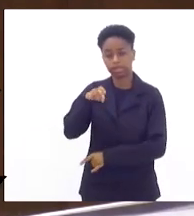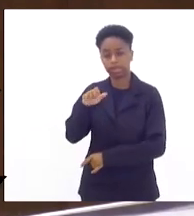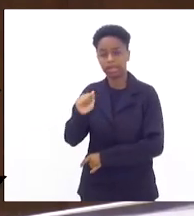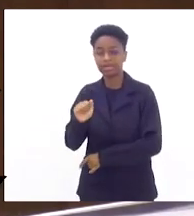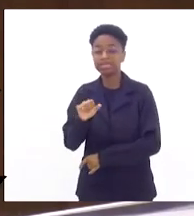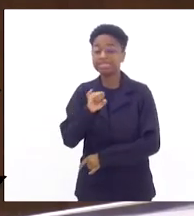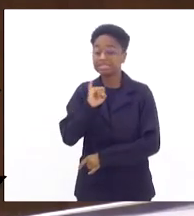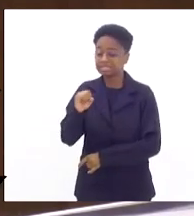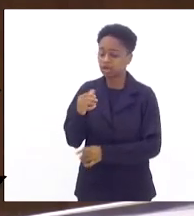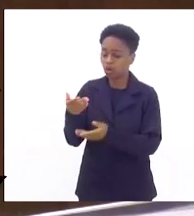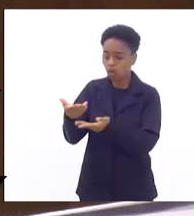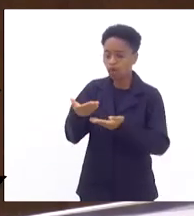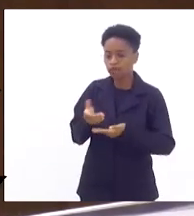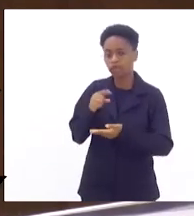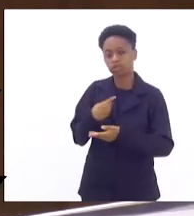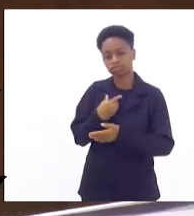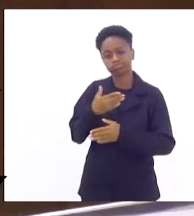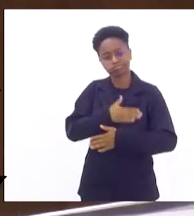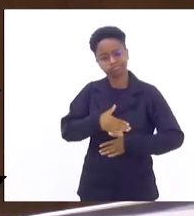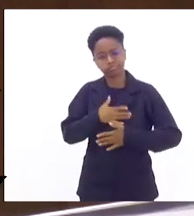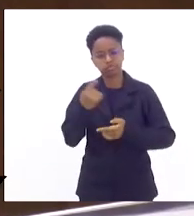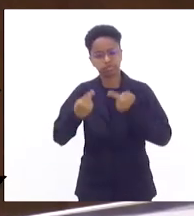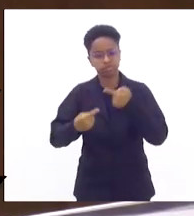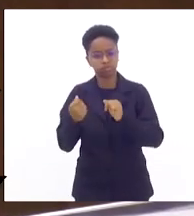estar discutindo aqui com a sociedade.